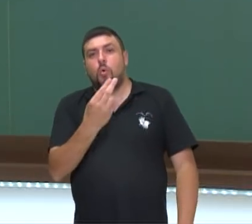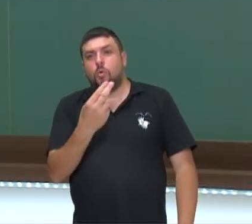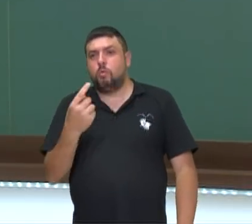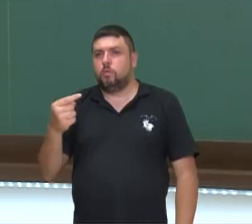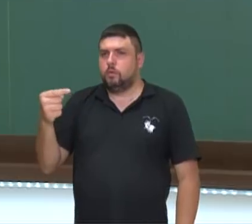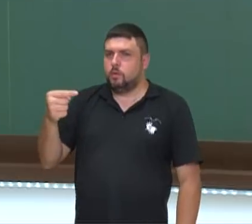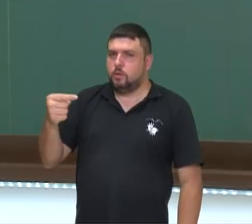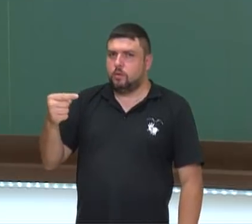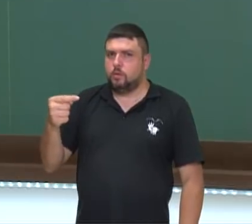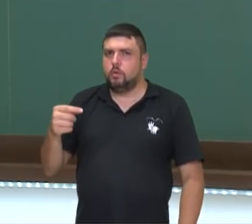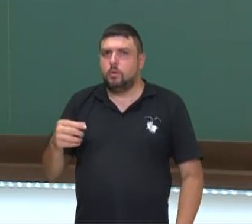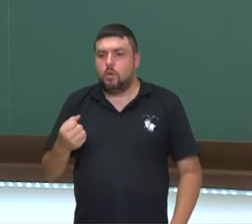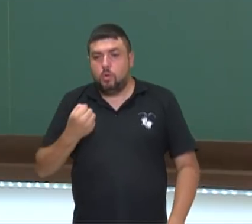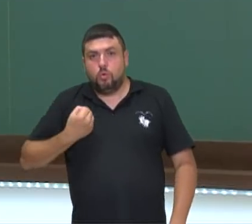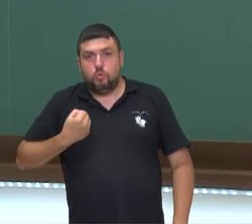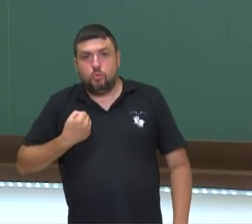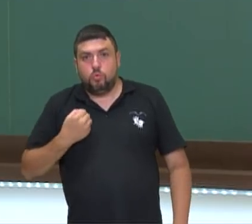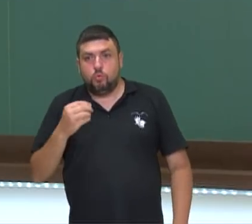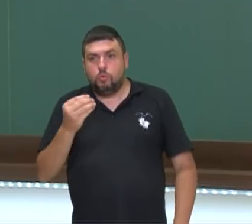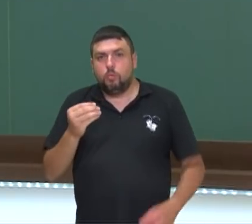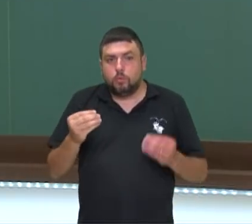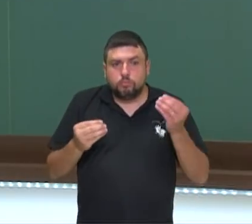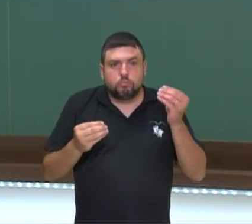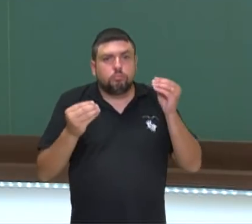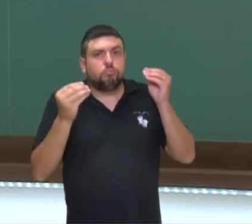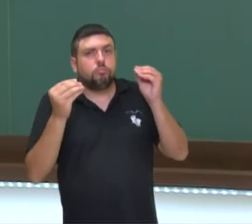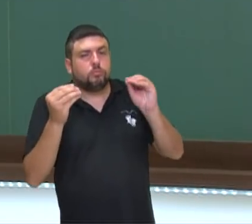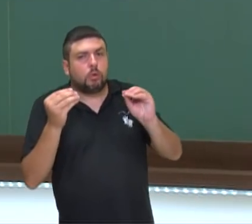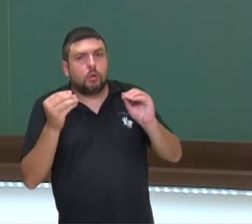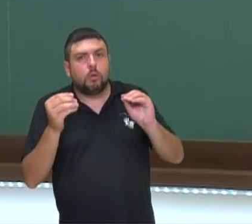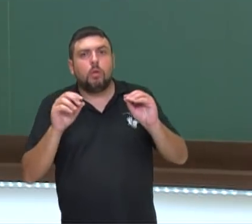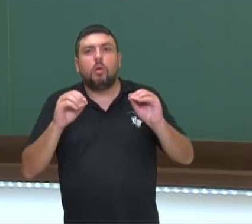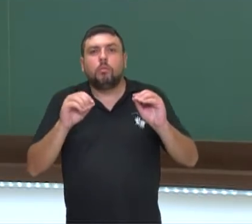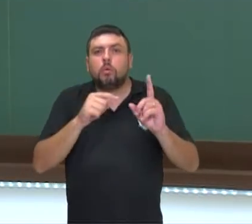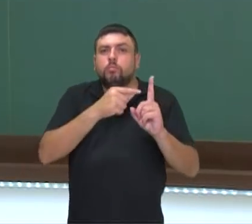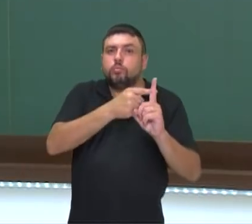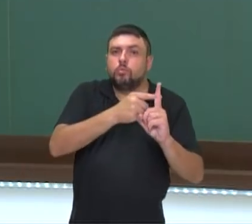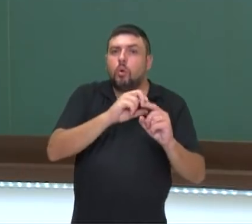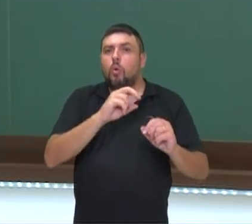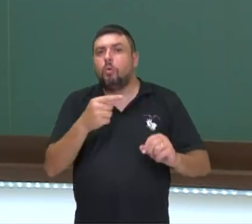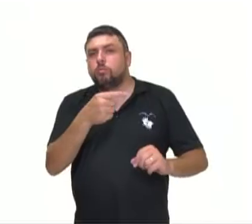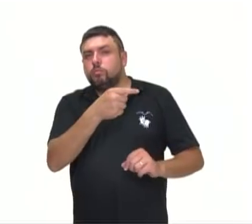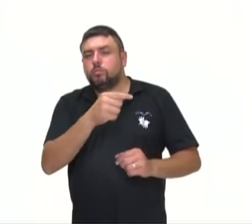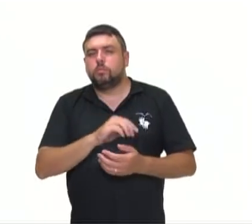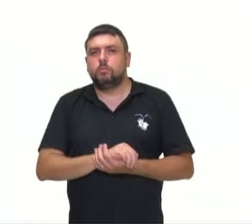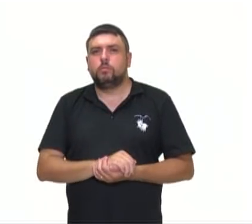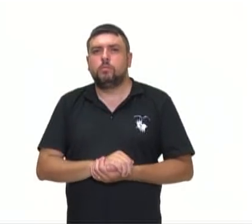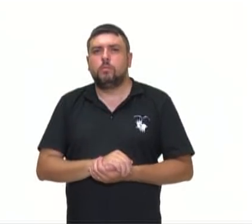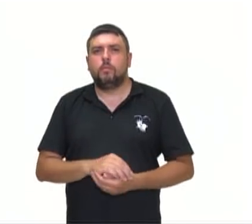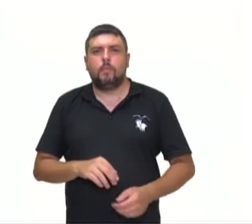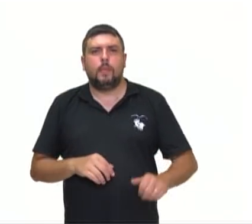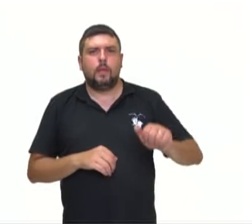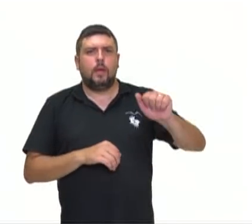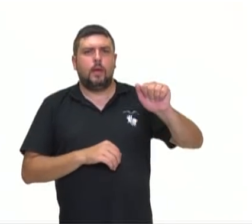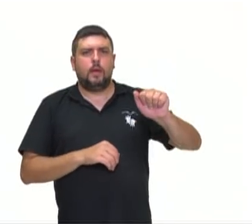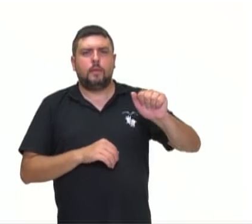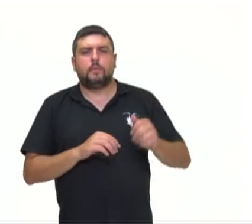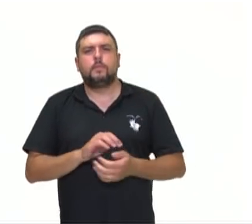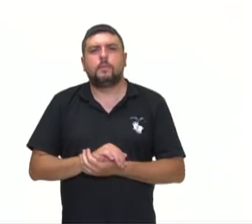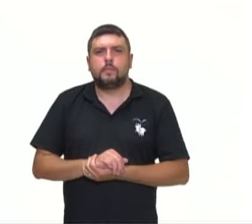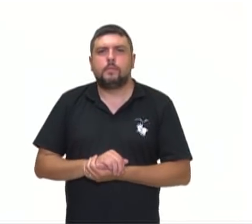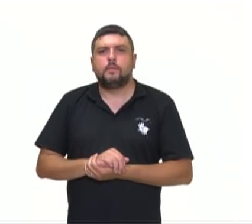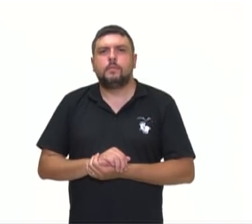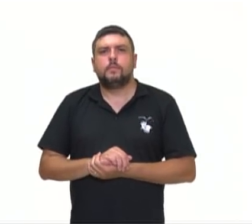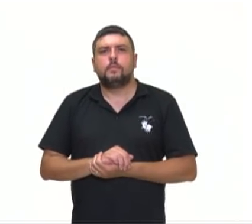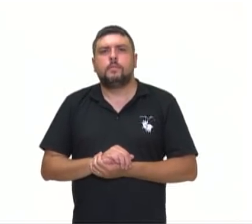de mais antes ou com sinal de menos antes, correspondente. Na letra A, como é que eu poderia representar?